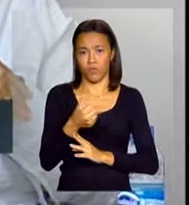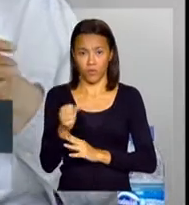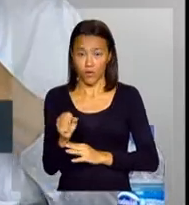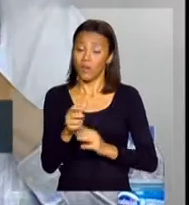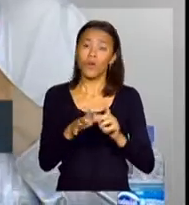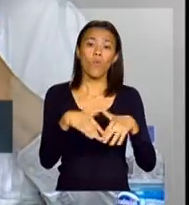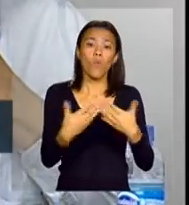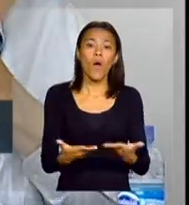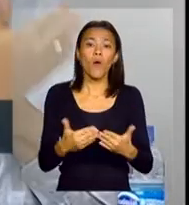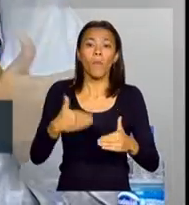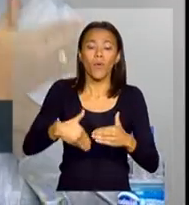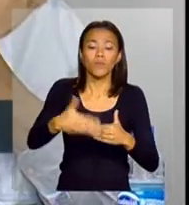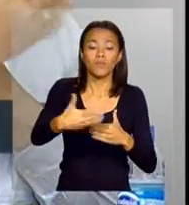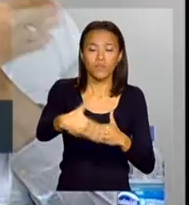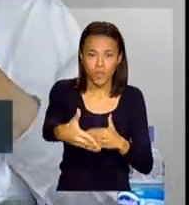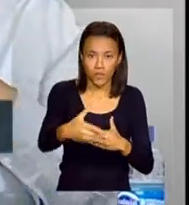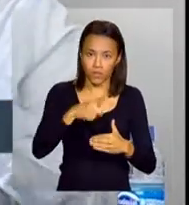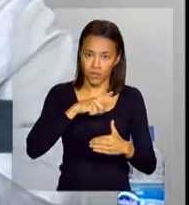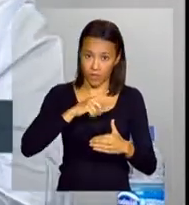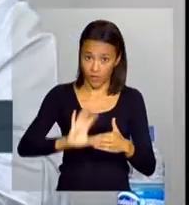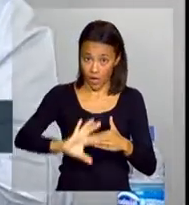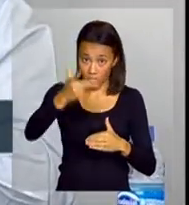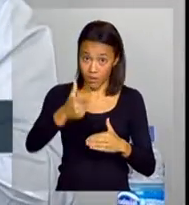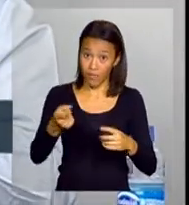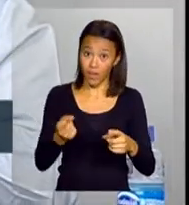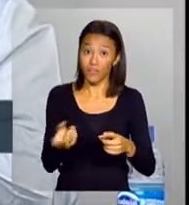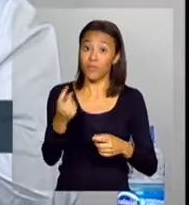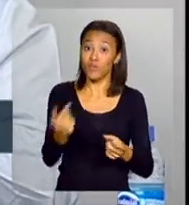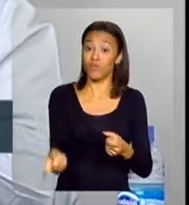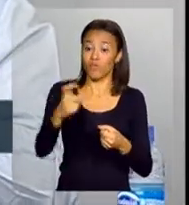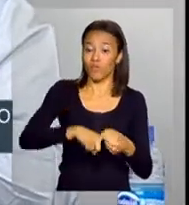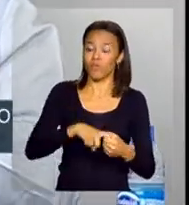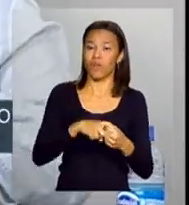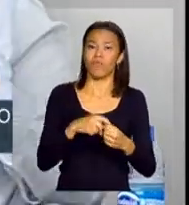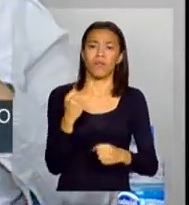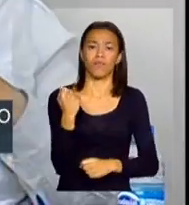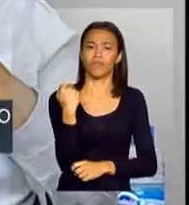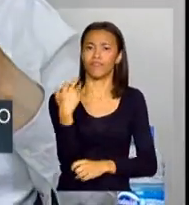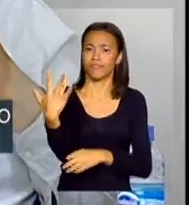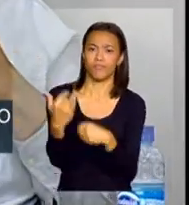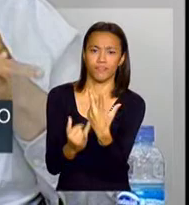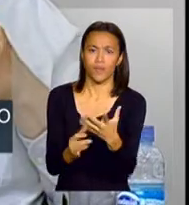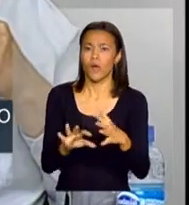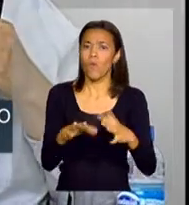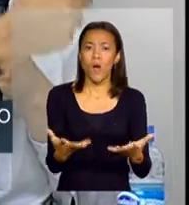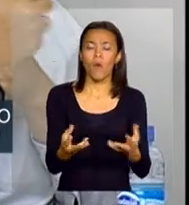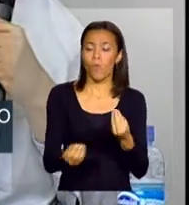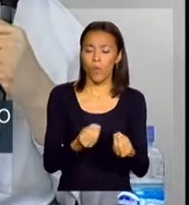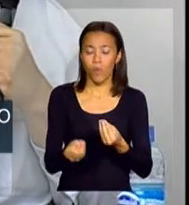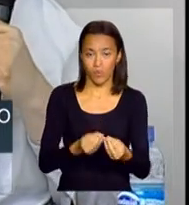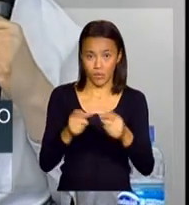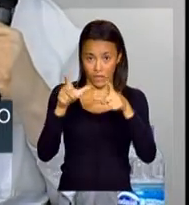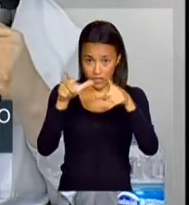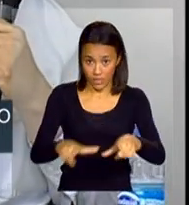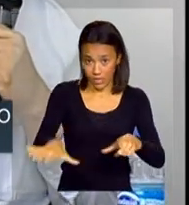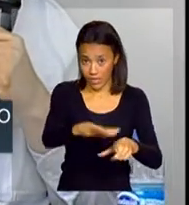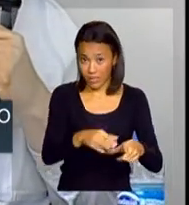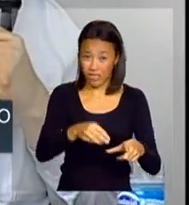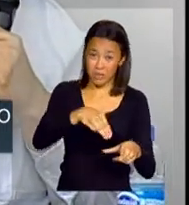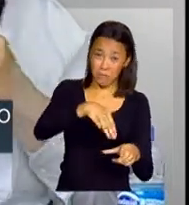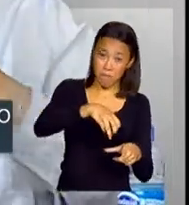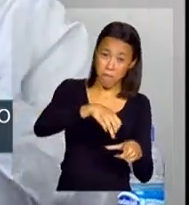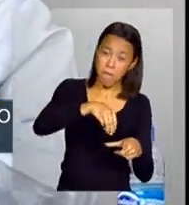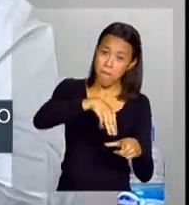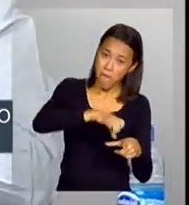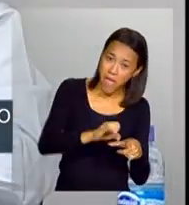qual é o processo que deve ser estabelecido para essa recuperação? Qual é o impacto dessa recuperação nas propriedades, nas médias e nas